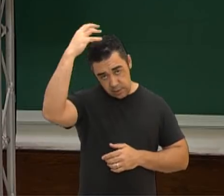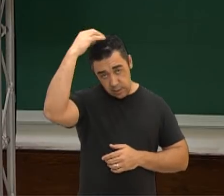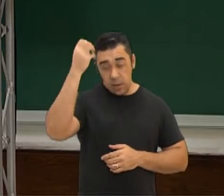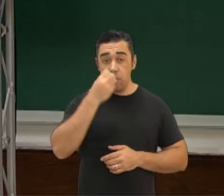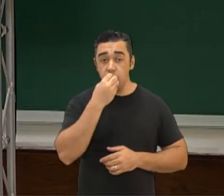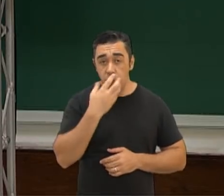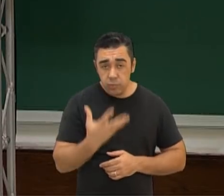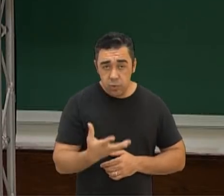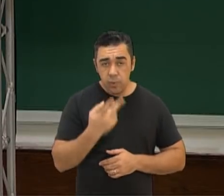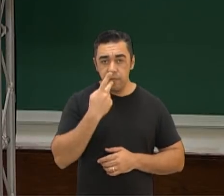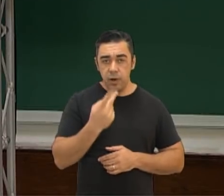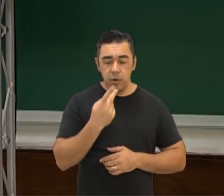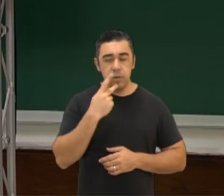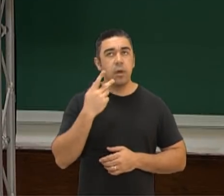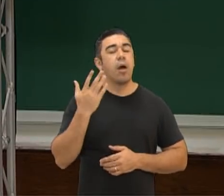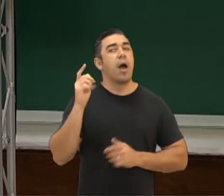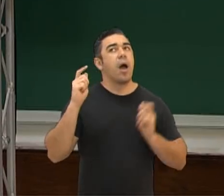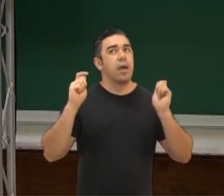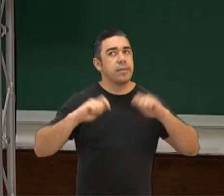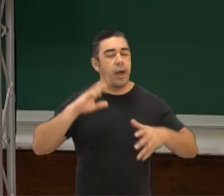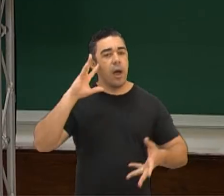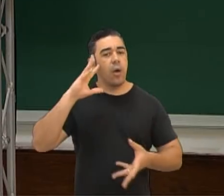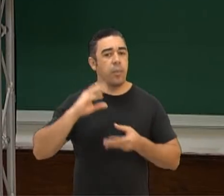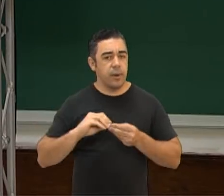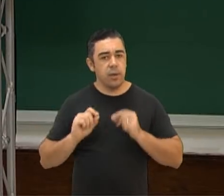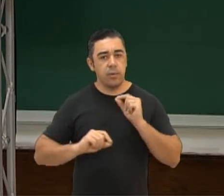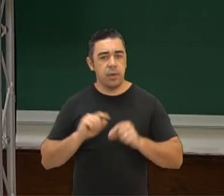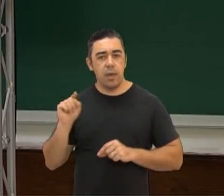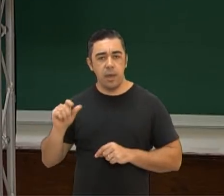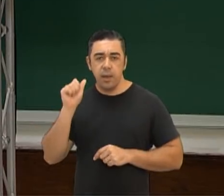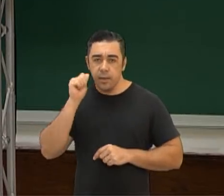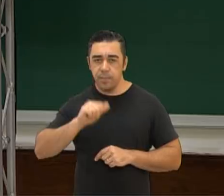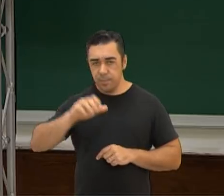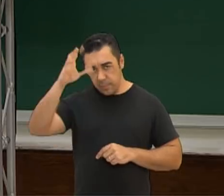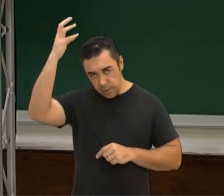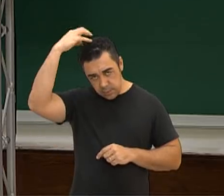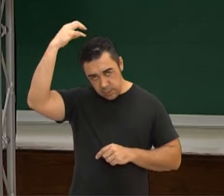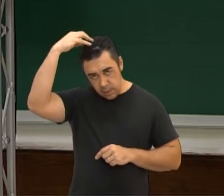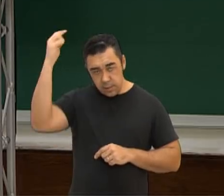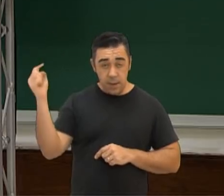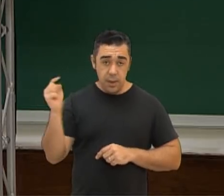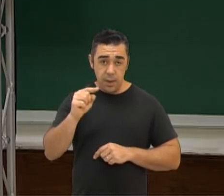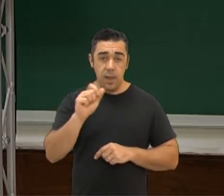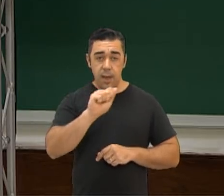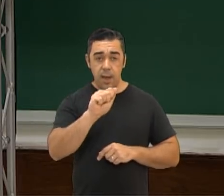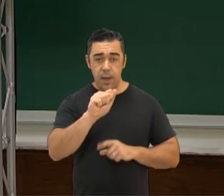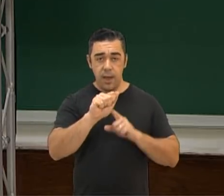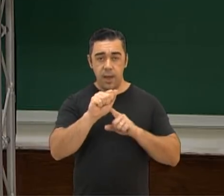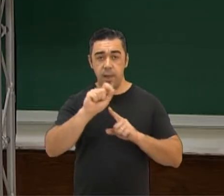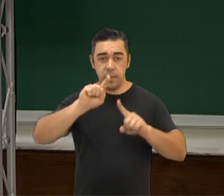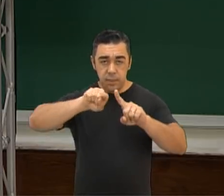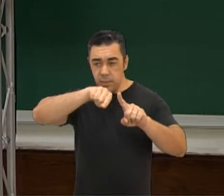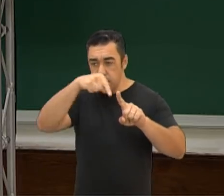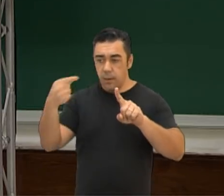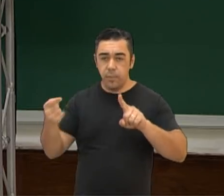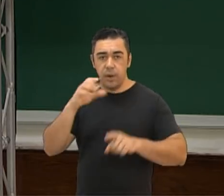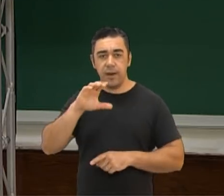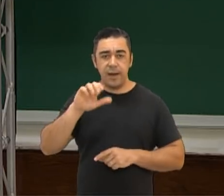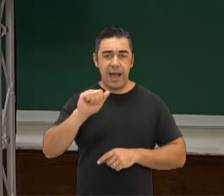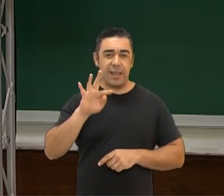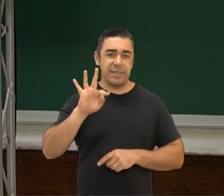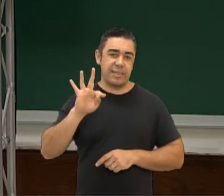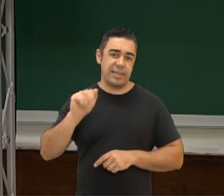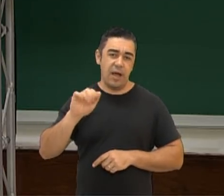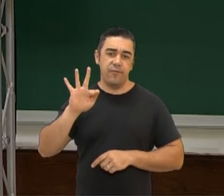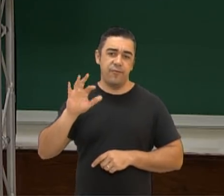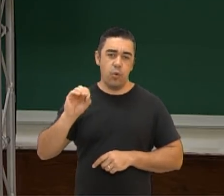e Aladim disse. Então, subentende-se que a princesa seja essa referência, né? Esse azinho aqui se refere